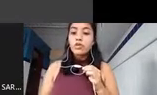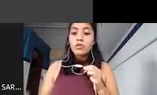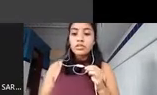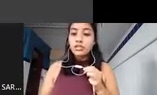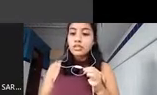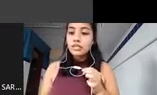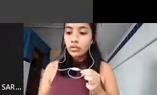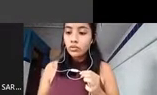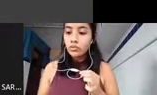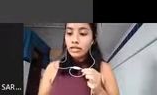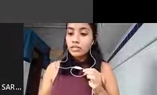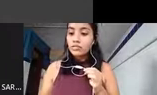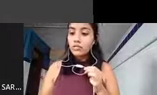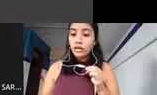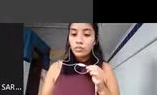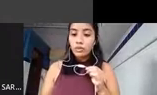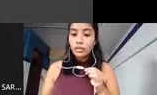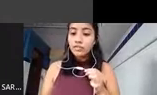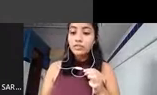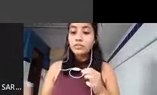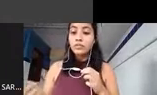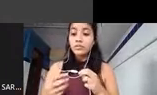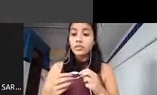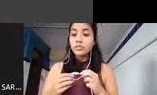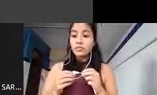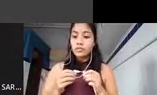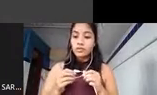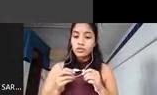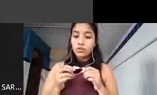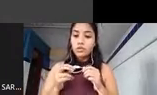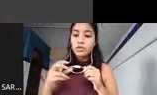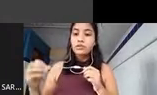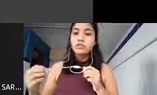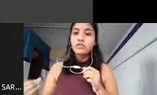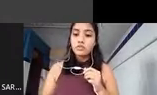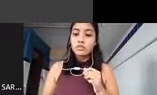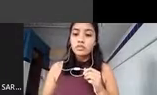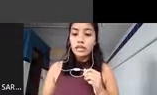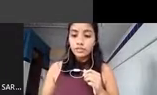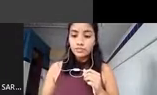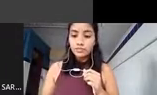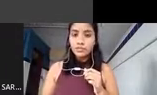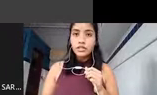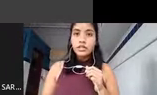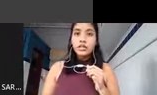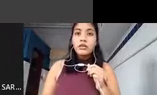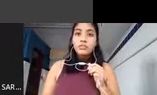urbana, como a ausência de saneamento básico e água potável, que prejudica a população mais pobre e o desenvolvimento da